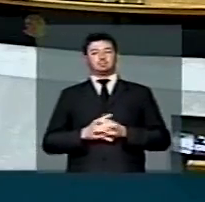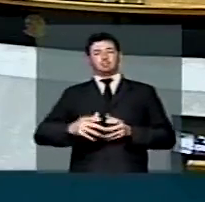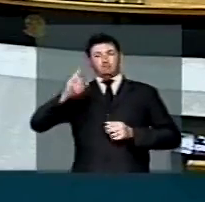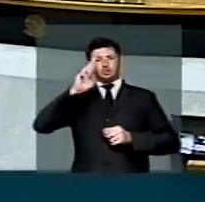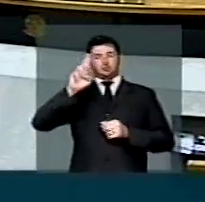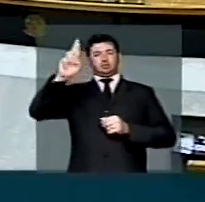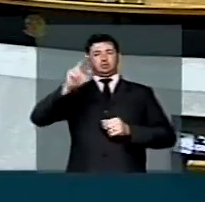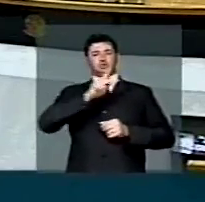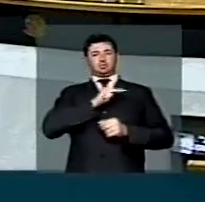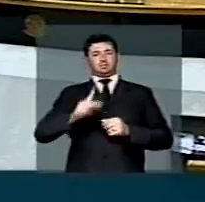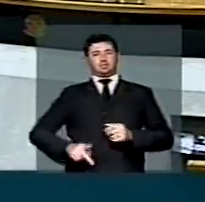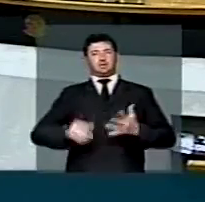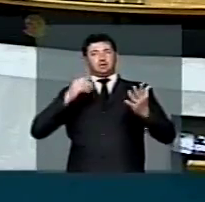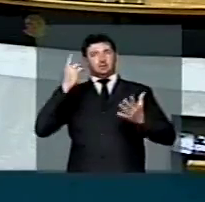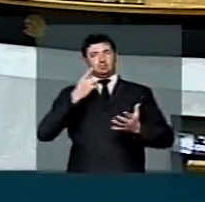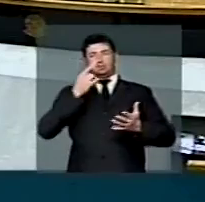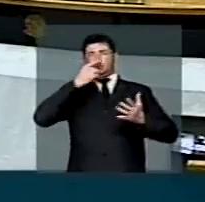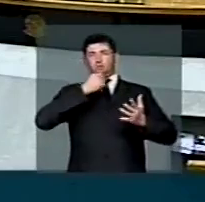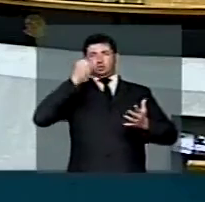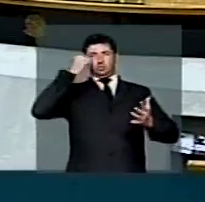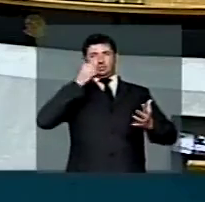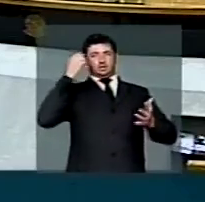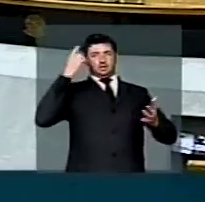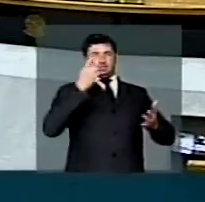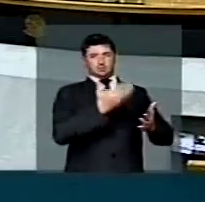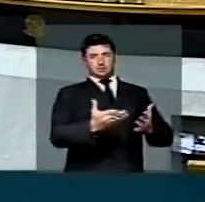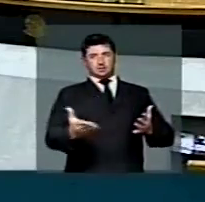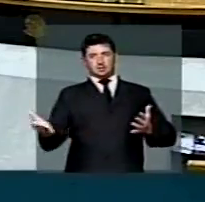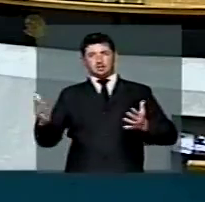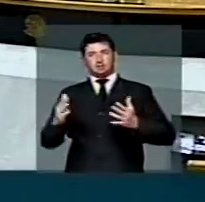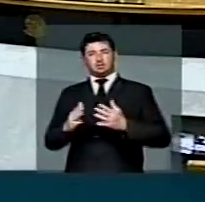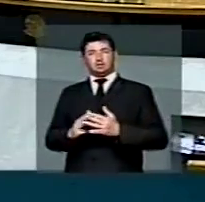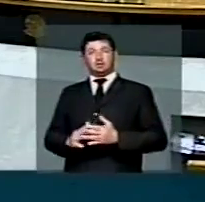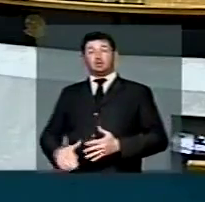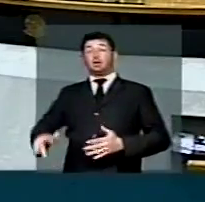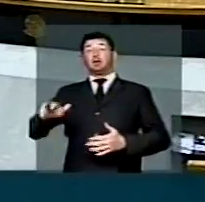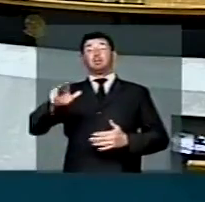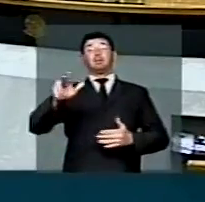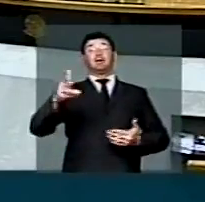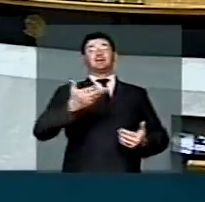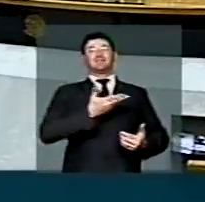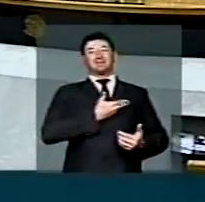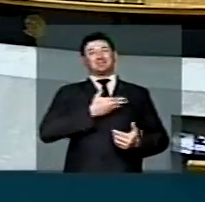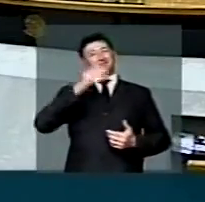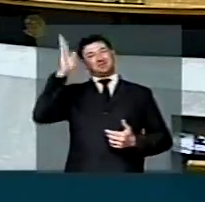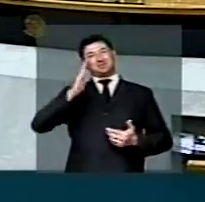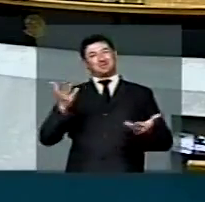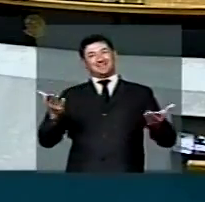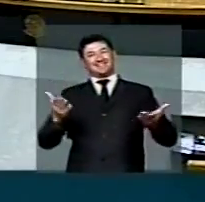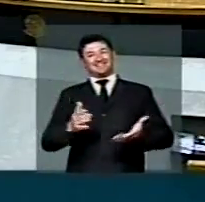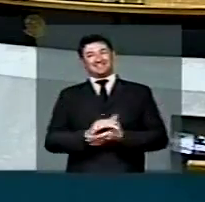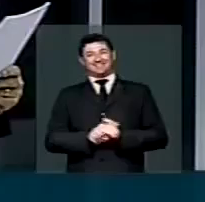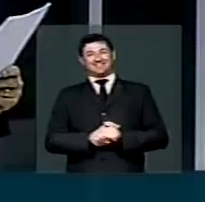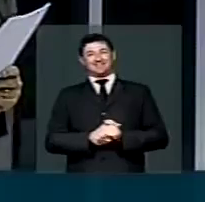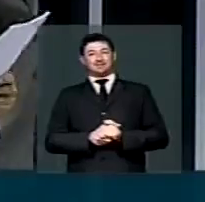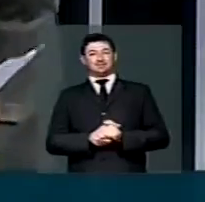Senhor presidente, senhoras e senhores parlamentares, irmãos e amigos de todo o Brasil,